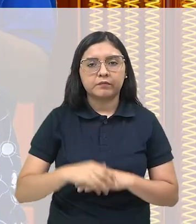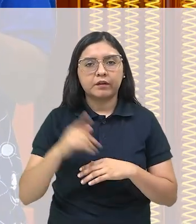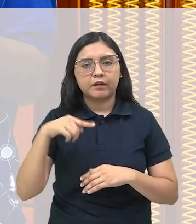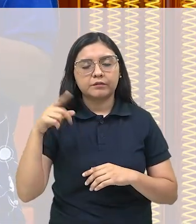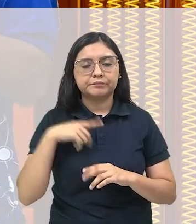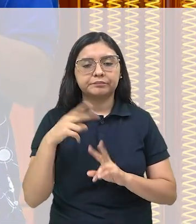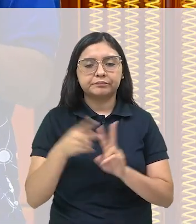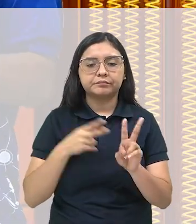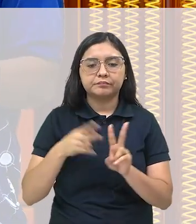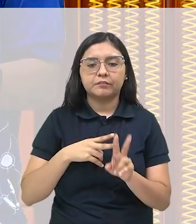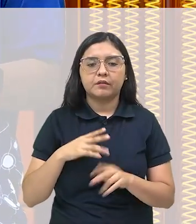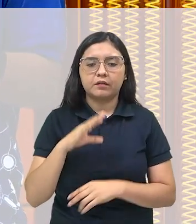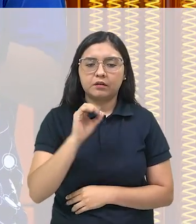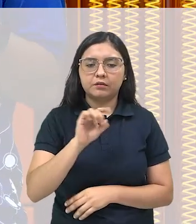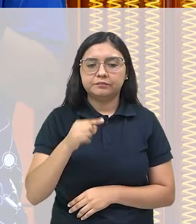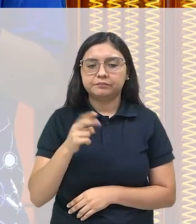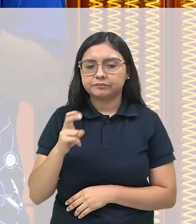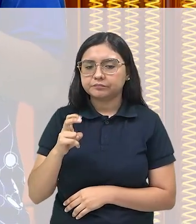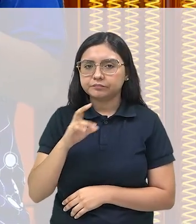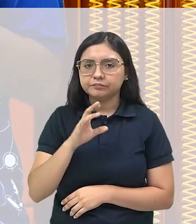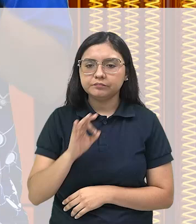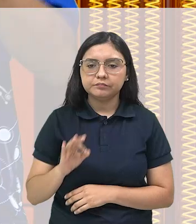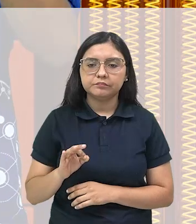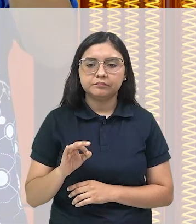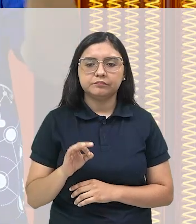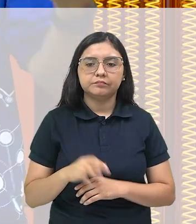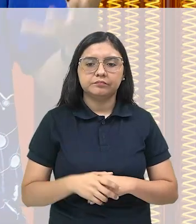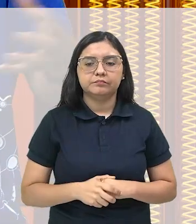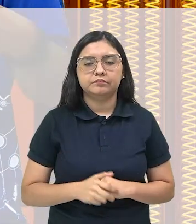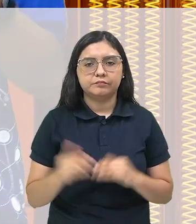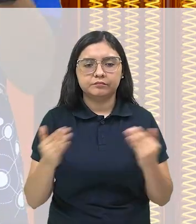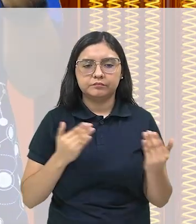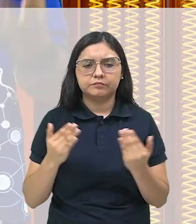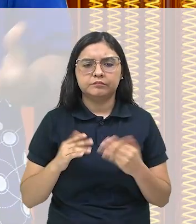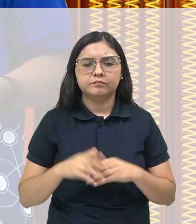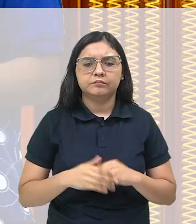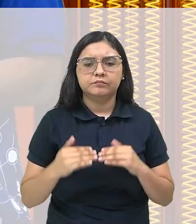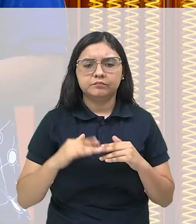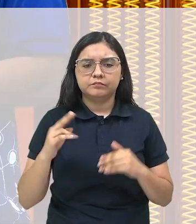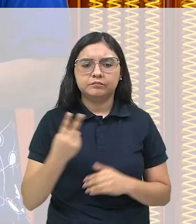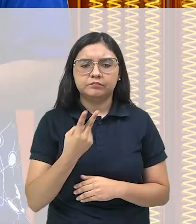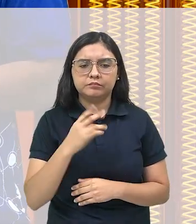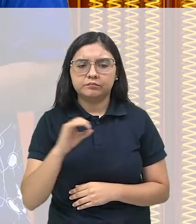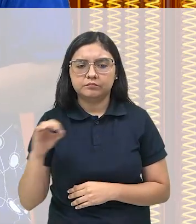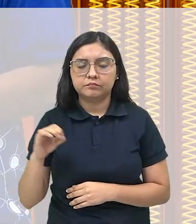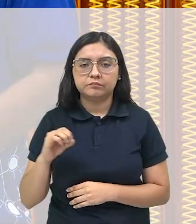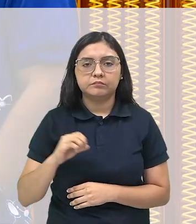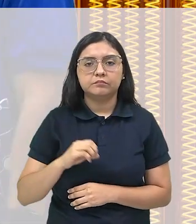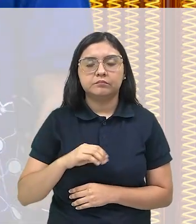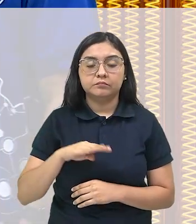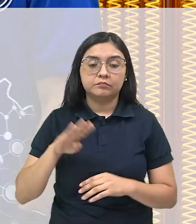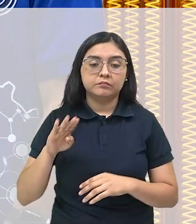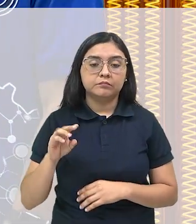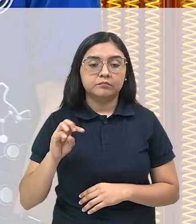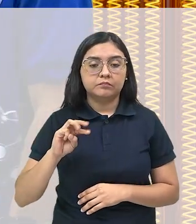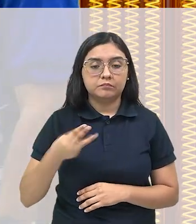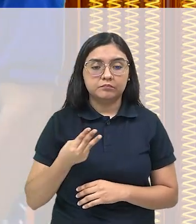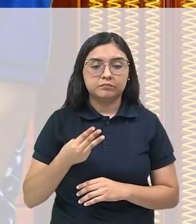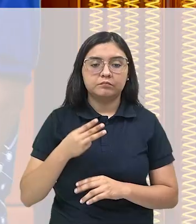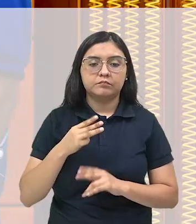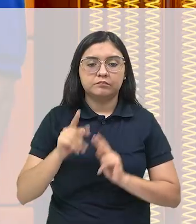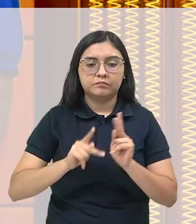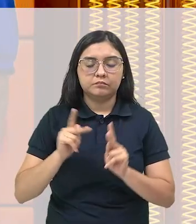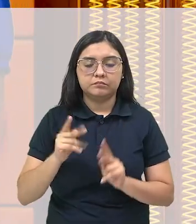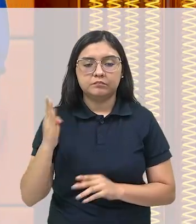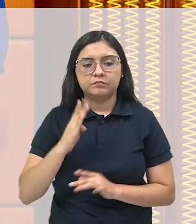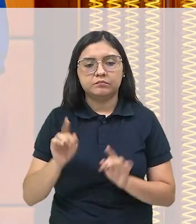apenas 0,5%. É poucas pessoas comparado com todos os mais de 200 milhões de brasileiros. Mas quando a gente observa realidades